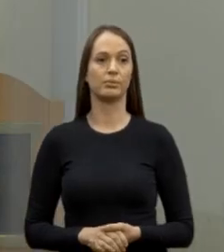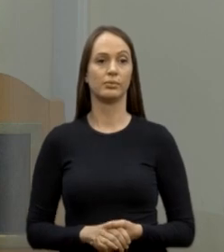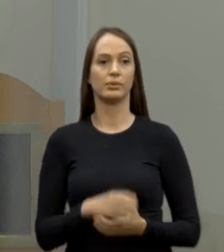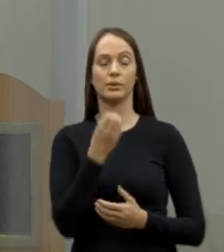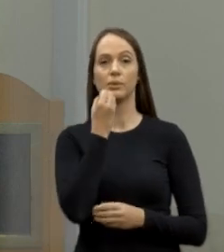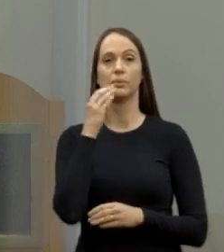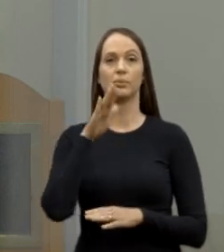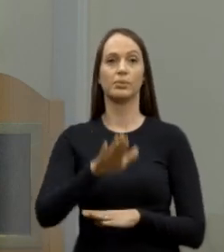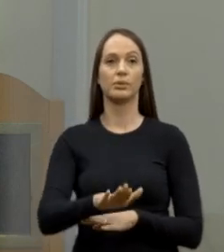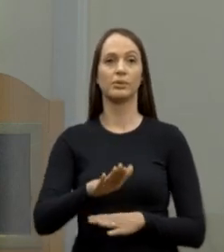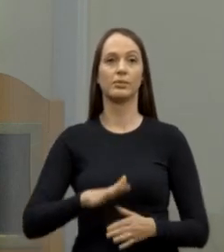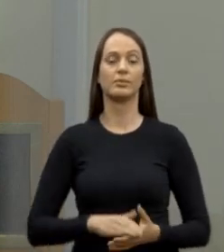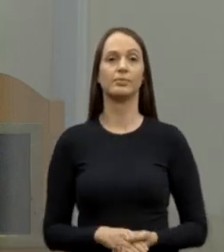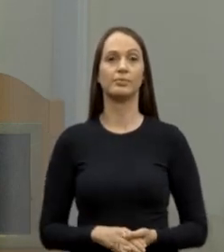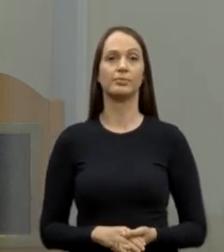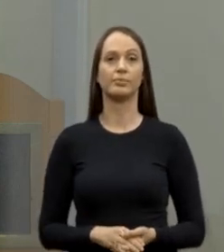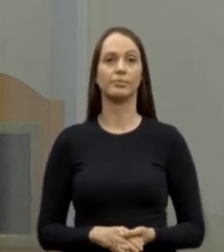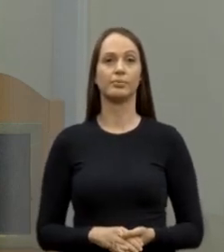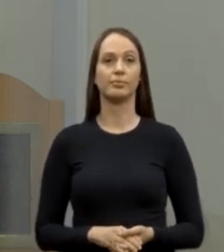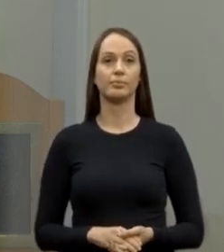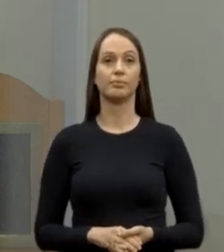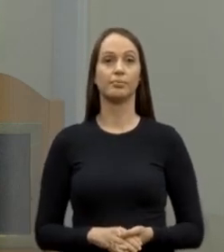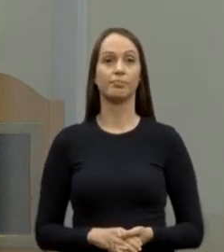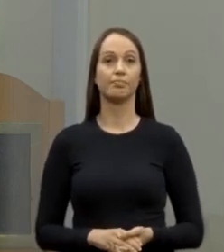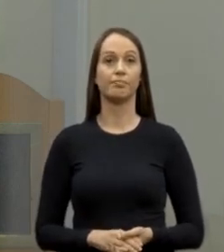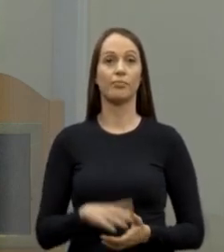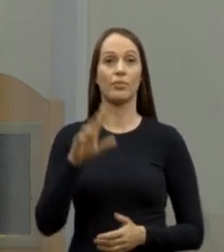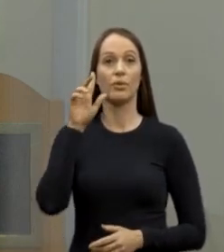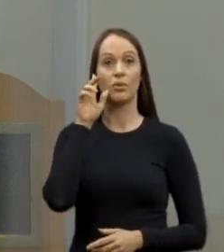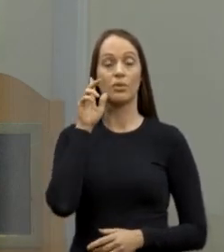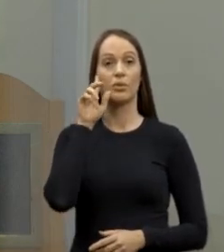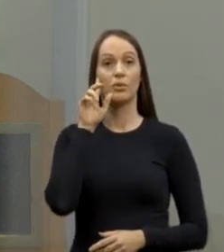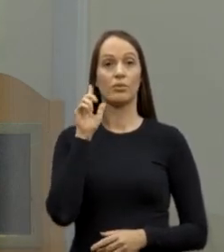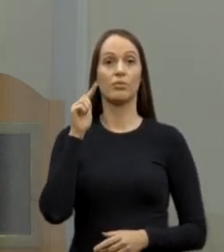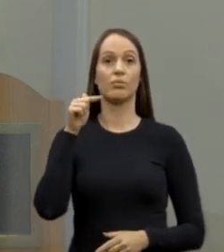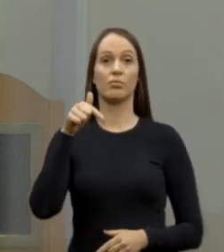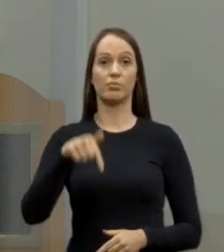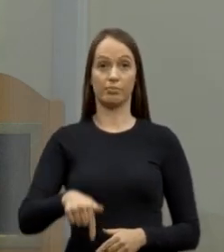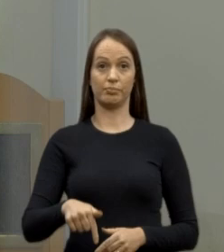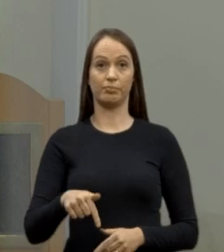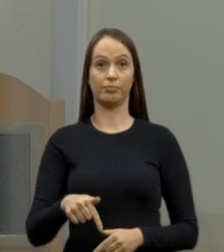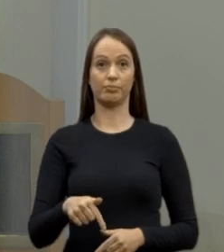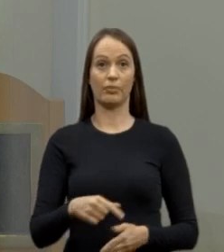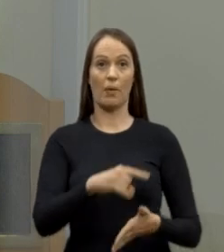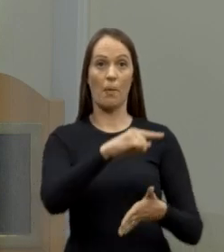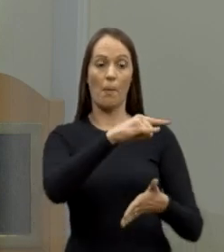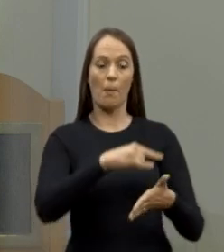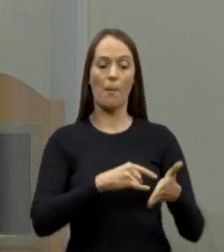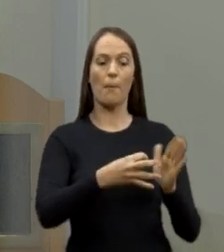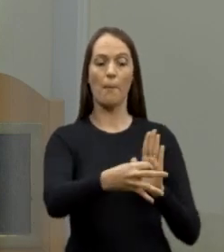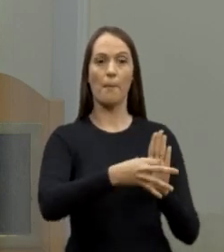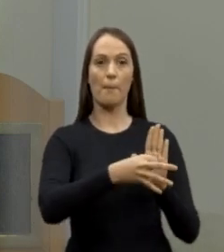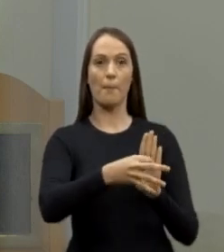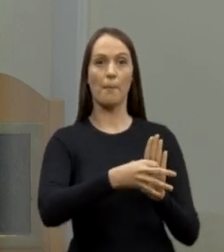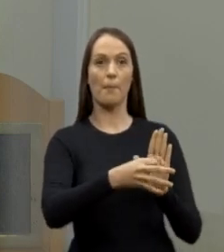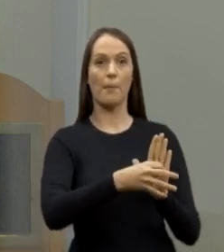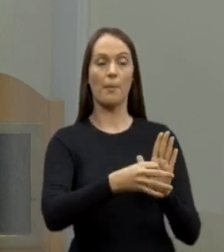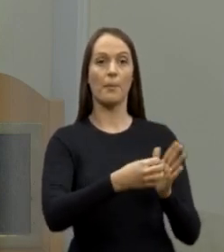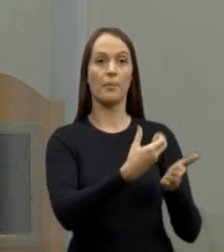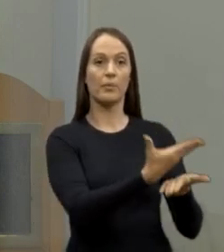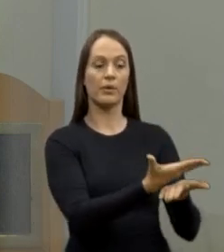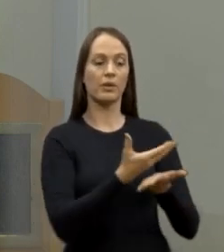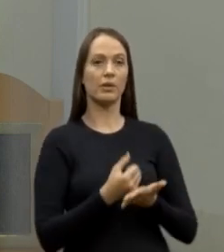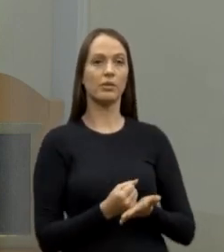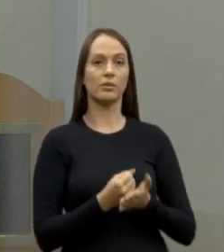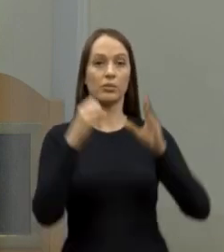Boa tarde a todos. No último dia 7, nós recebemos os pareceres prévios do Tribunal de Contas